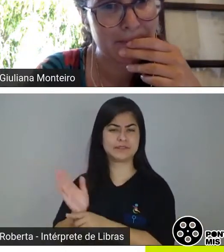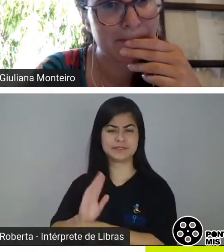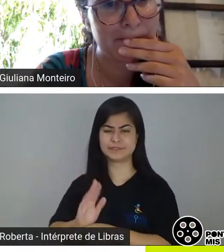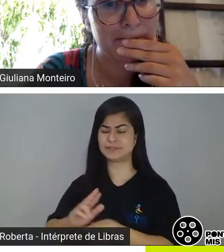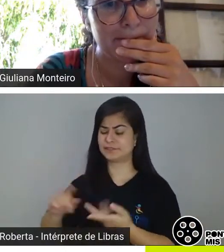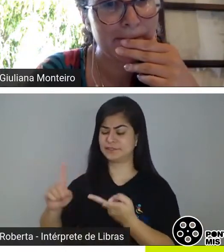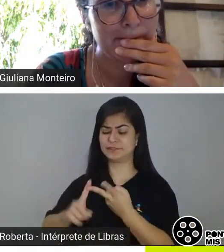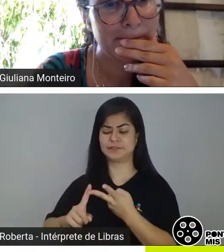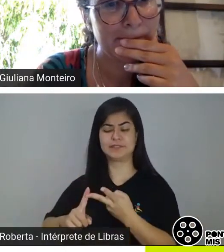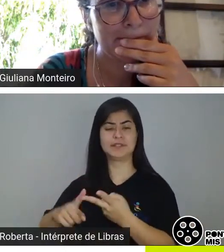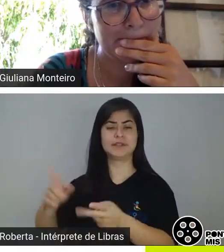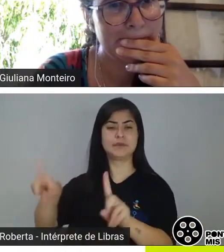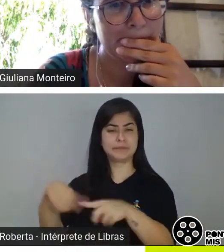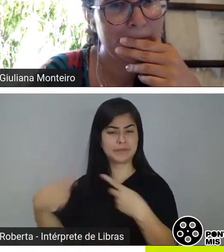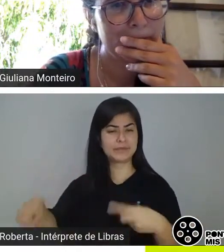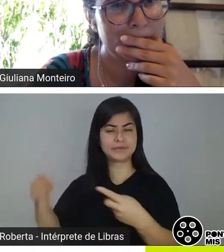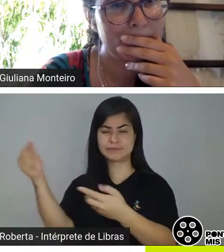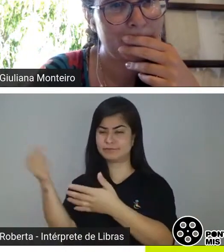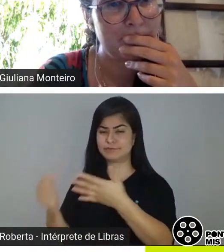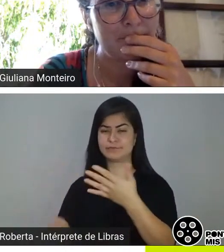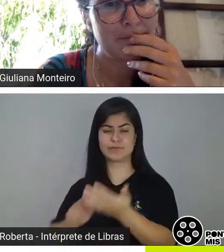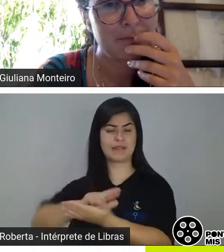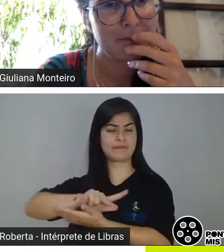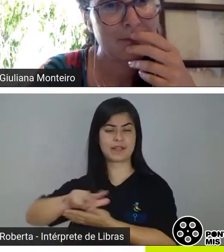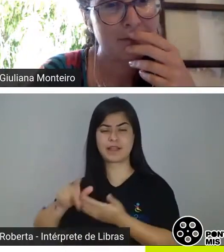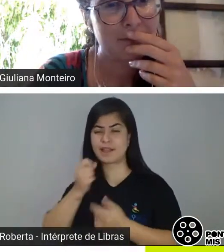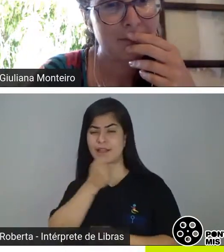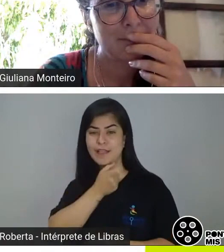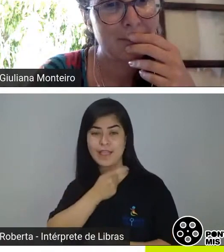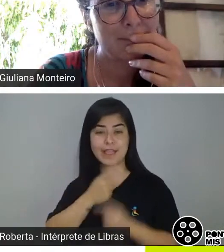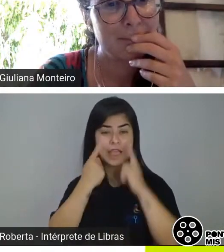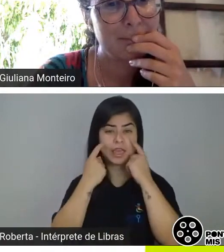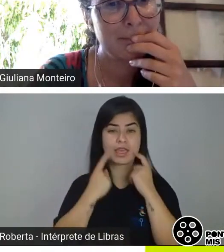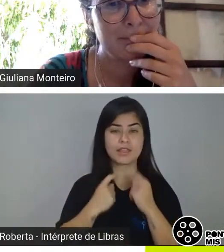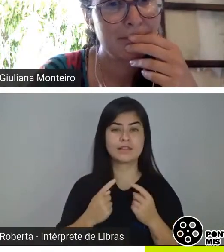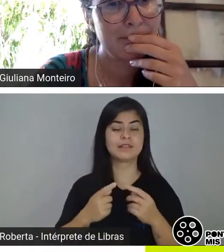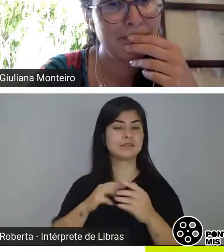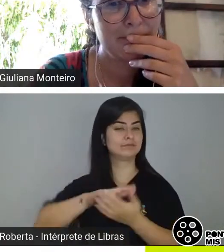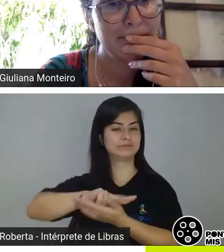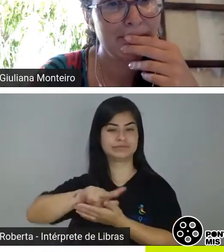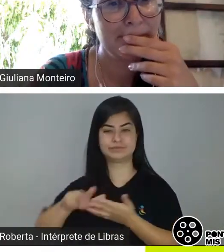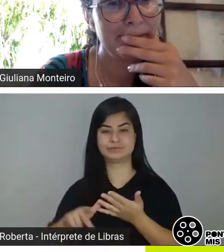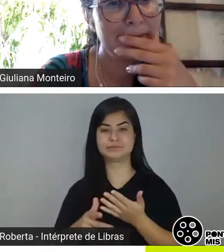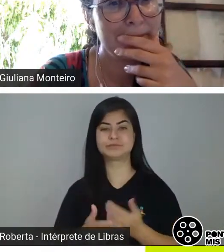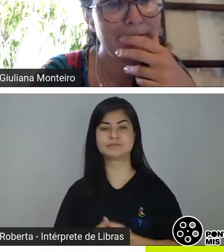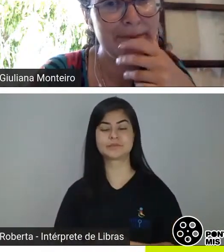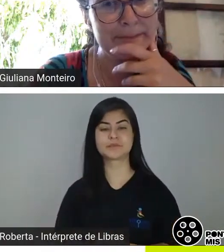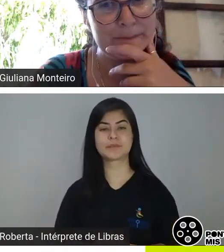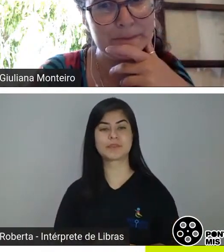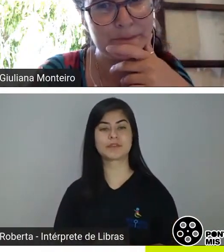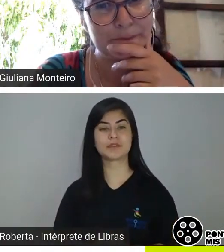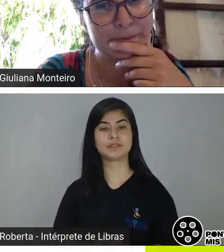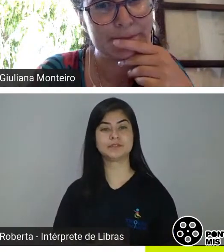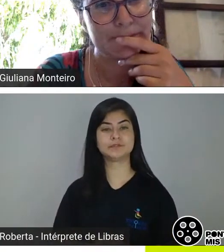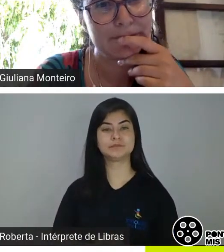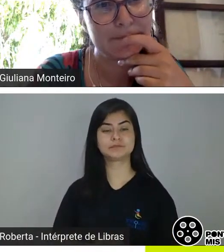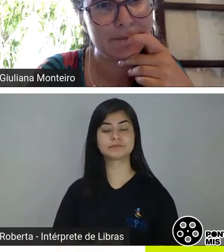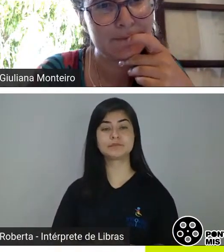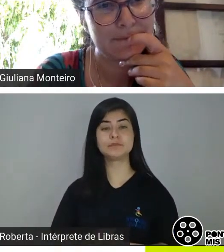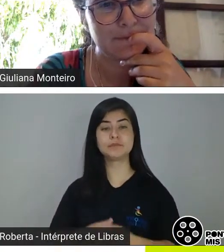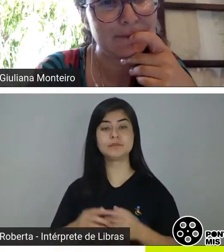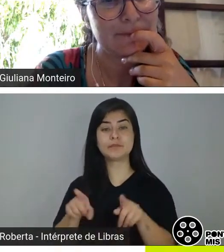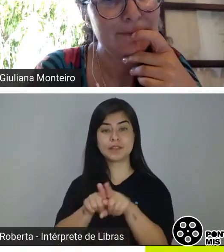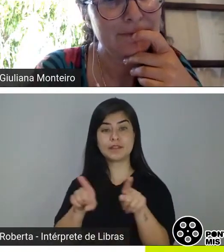todo gênero, não tenho preconceito nenhum, gosto de comédia, gosto de drama, enfim. um segredo